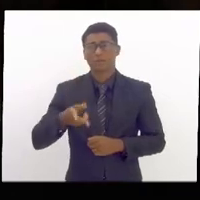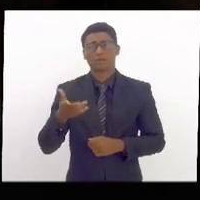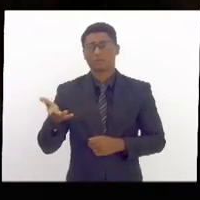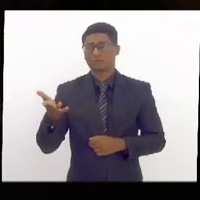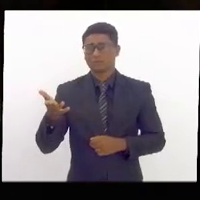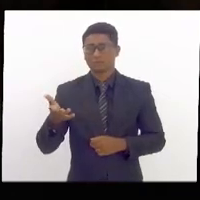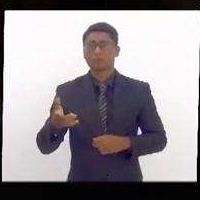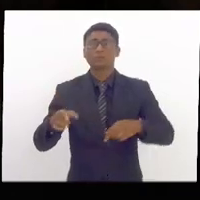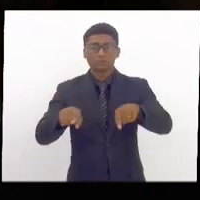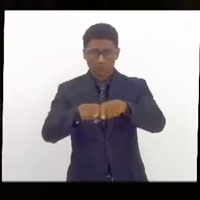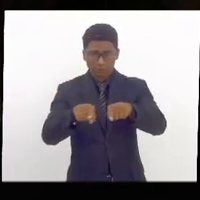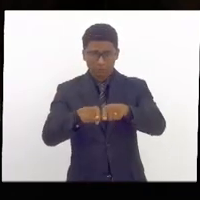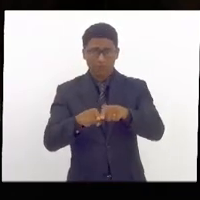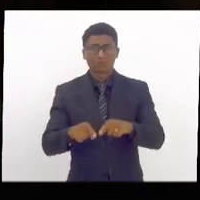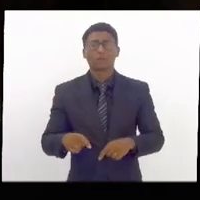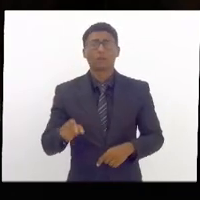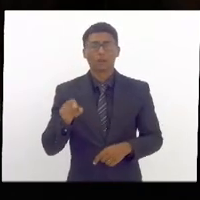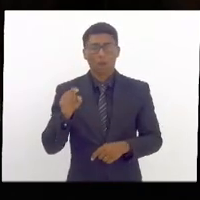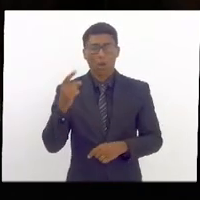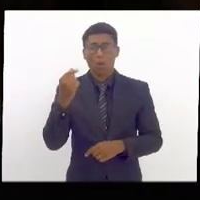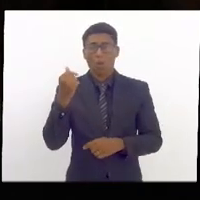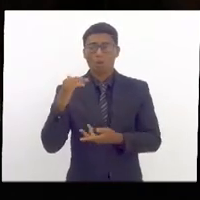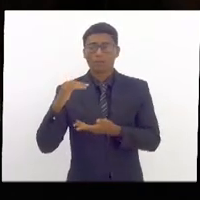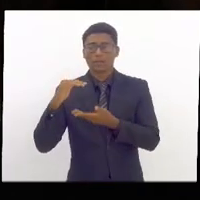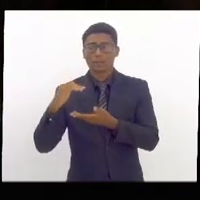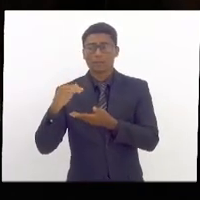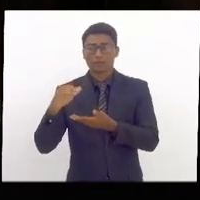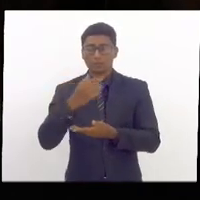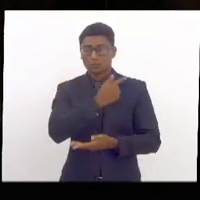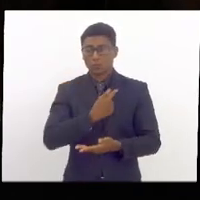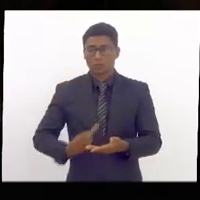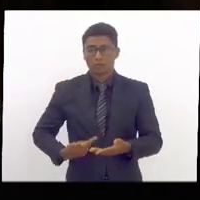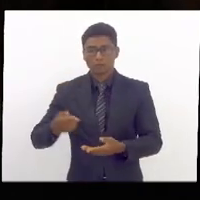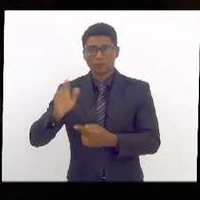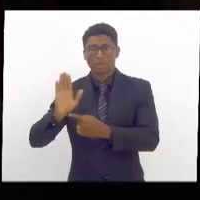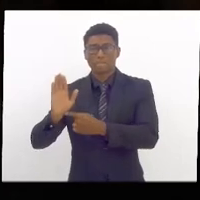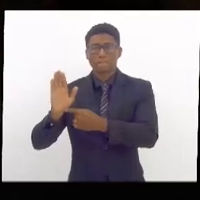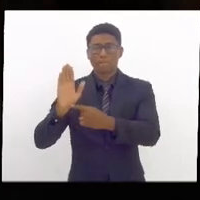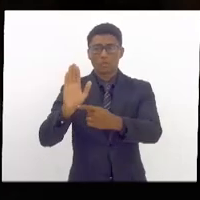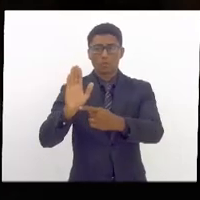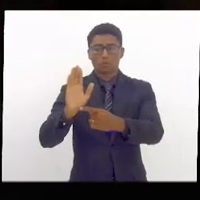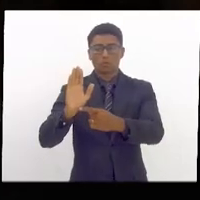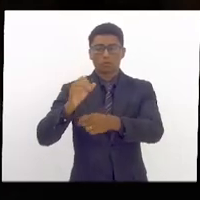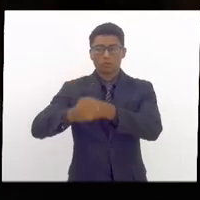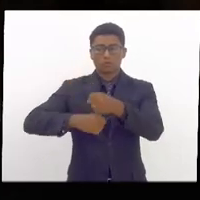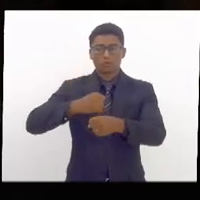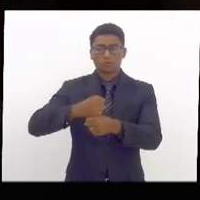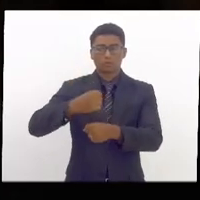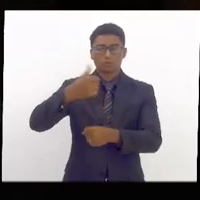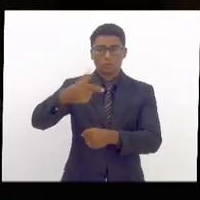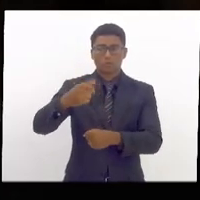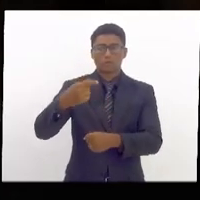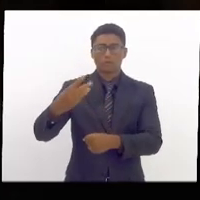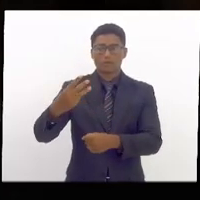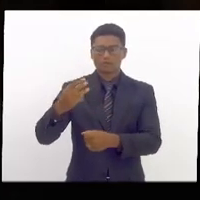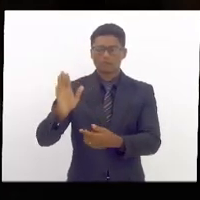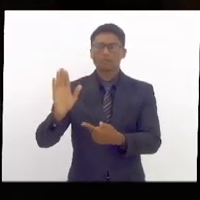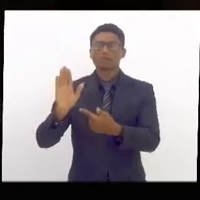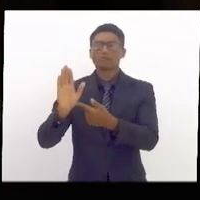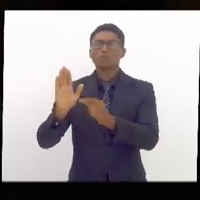no orçamento apresentado pelo governo aqui para 2023,